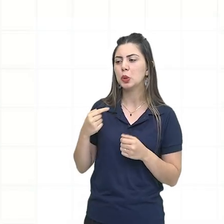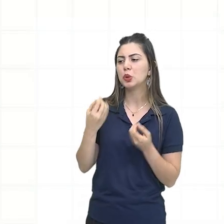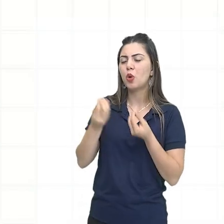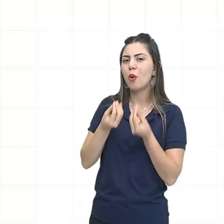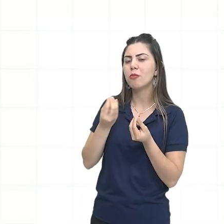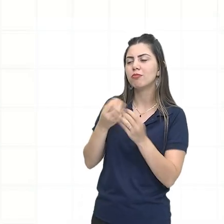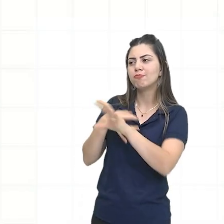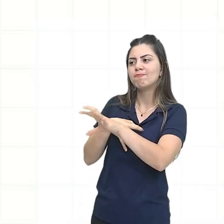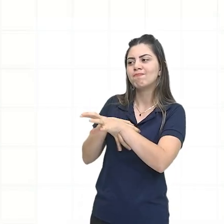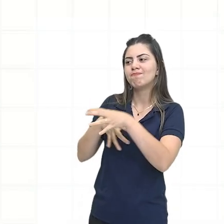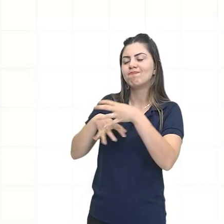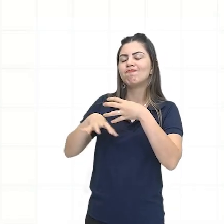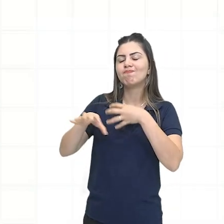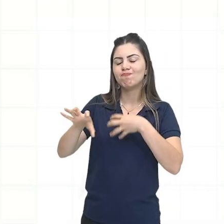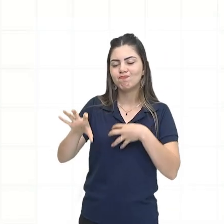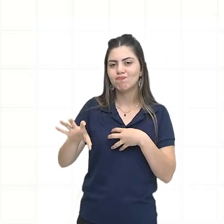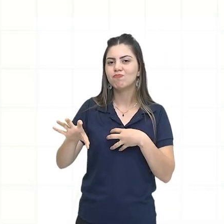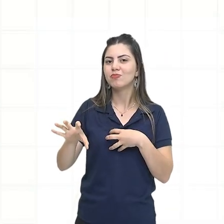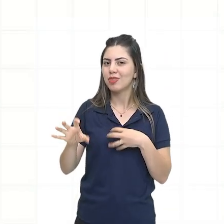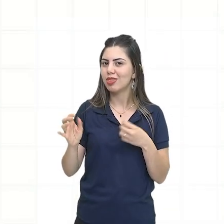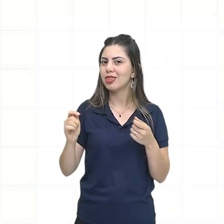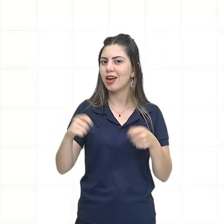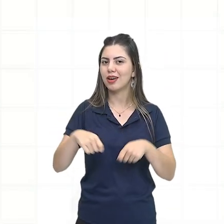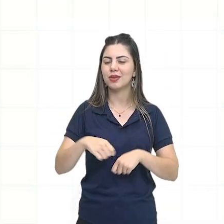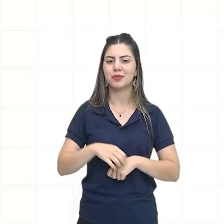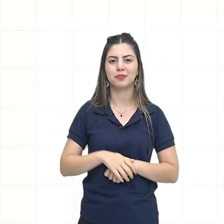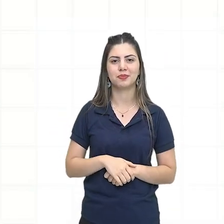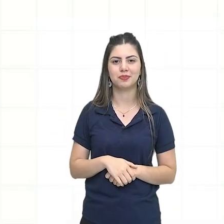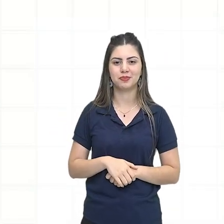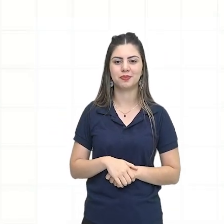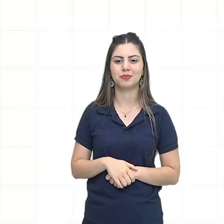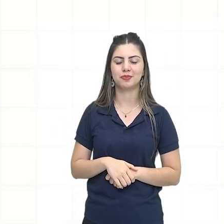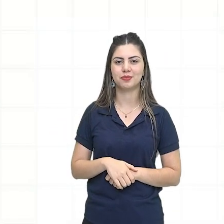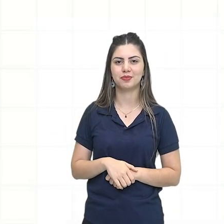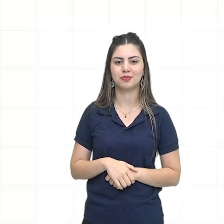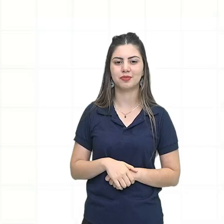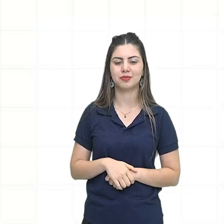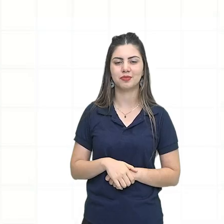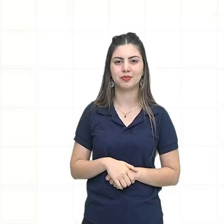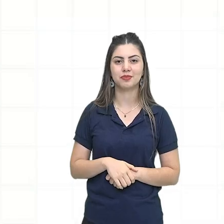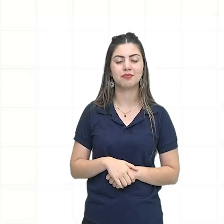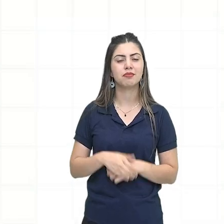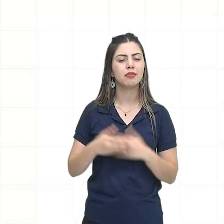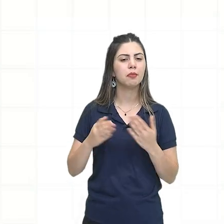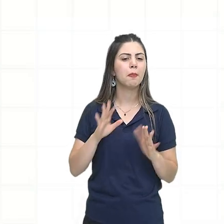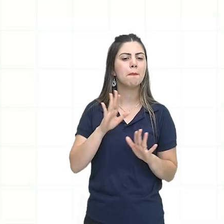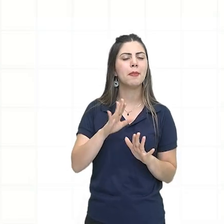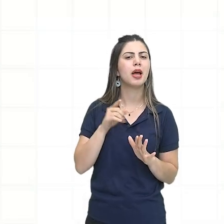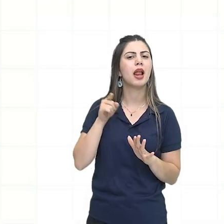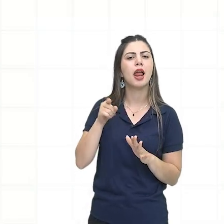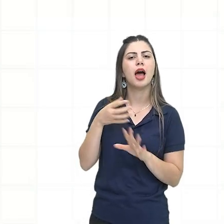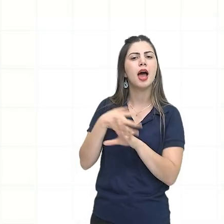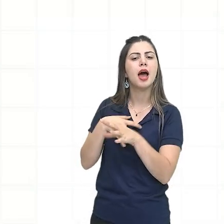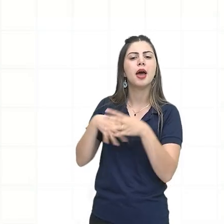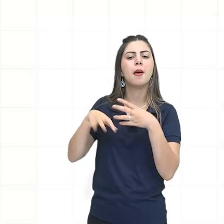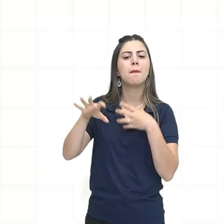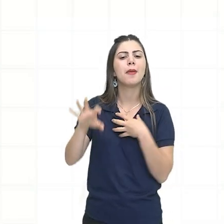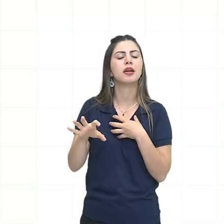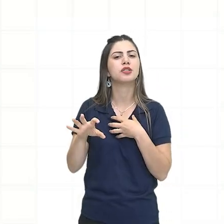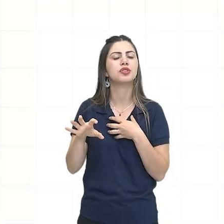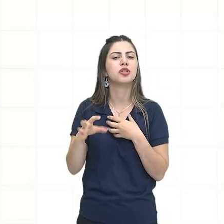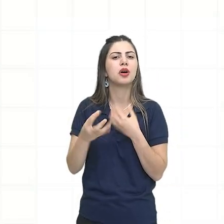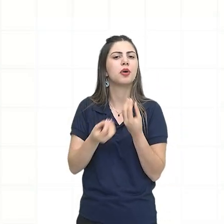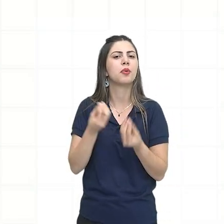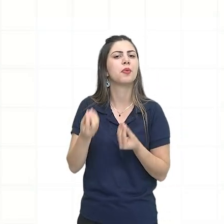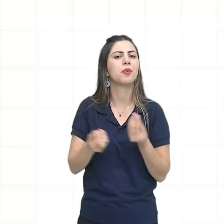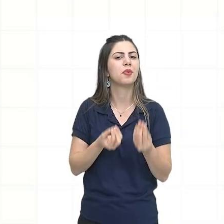de empatia, ok? E aqui essa empatia sempre é uma